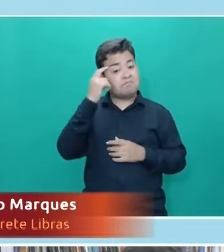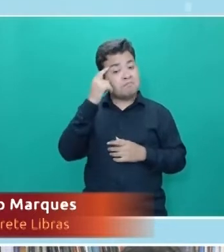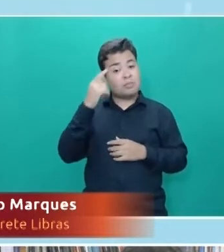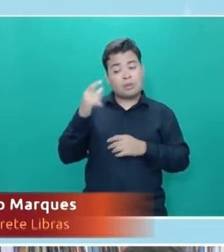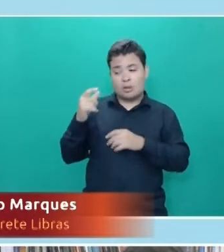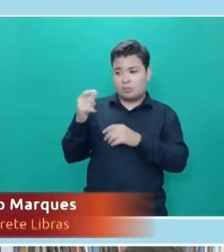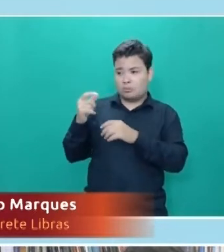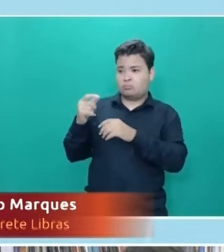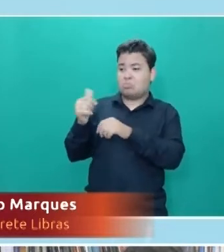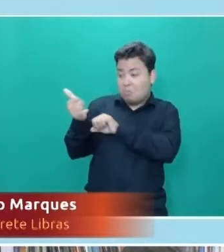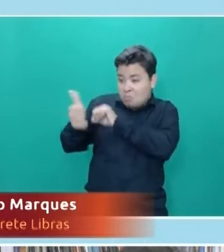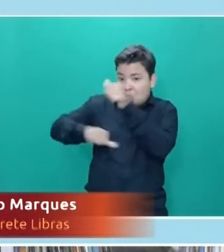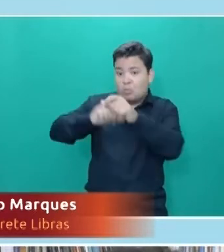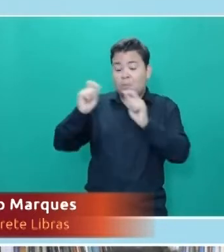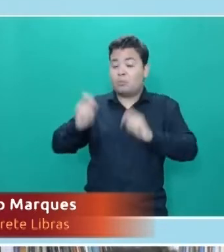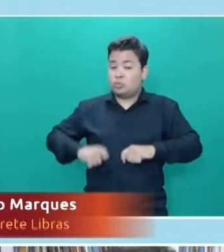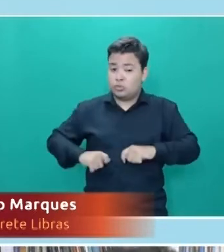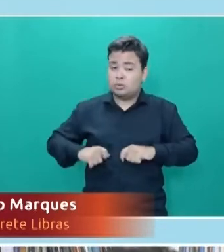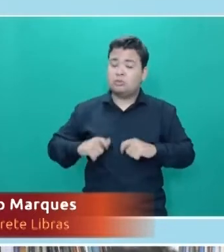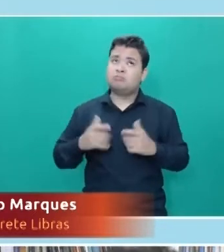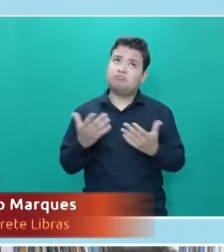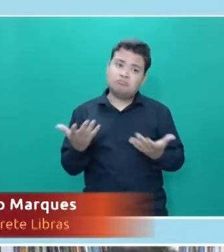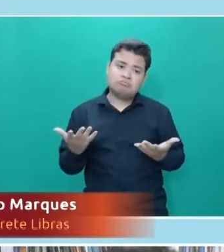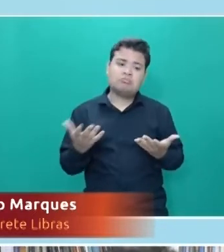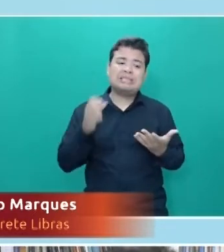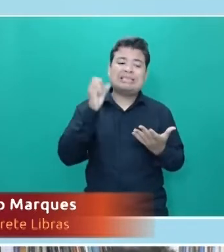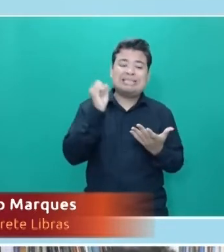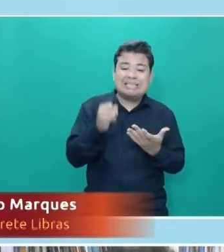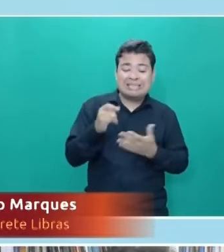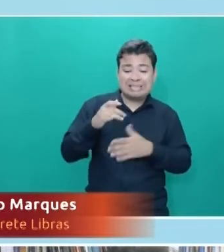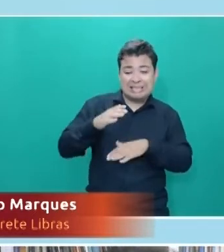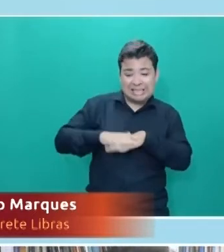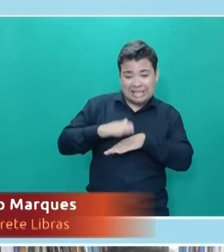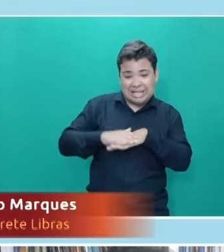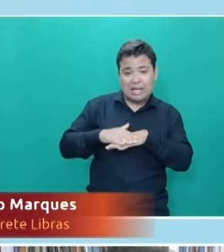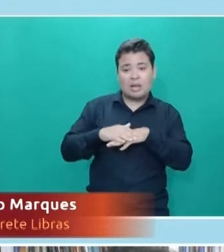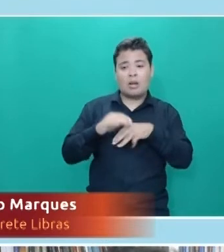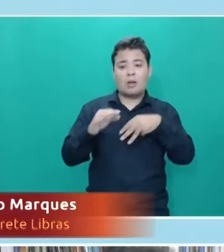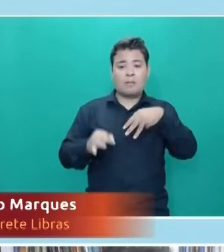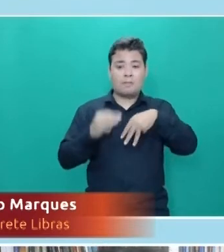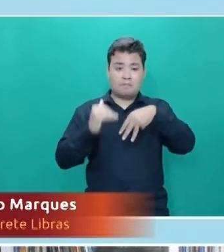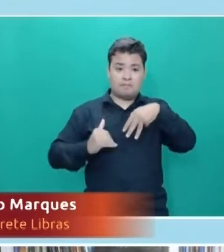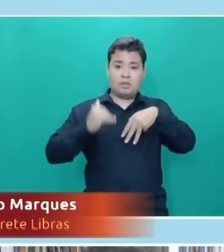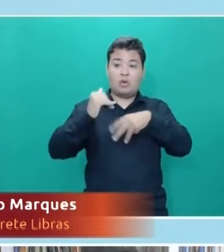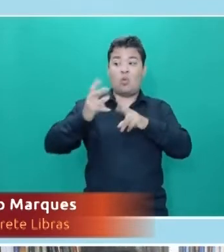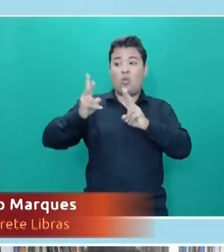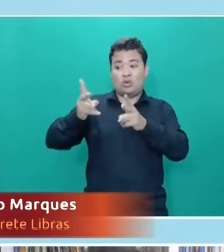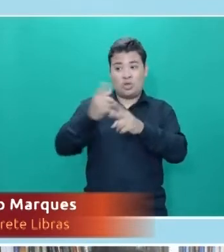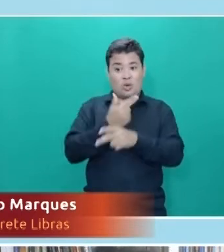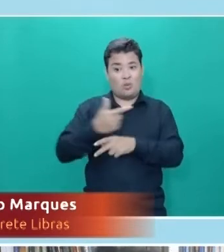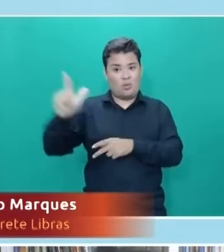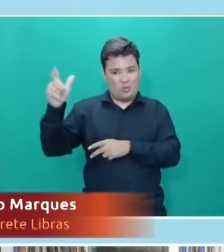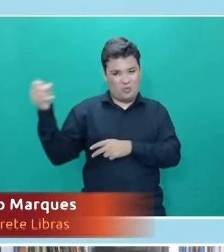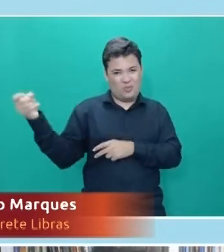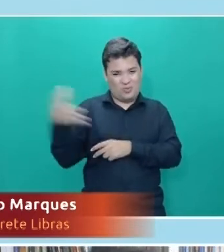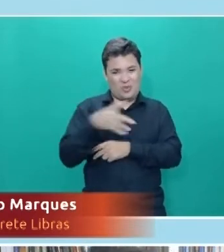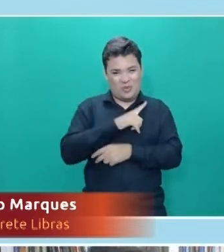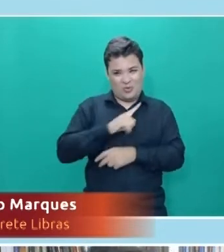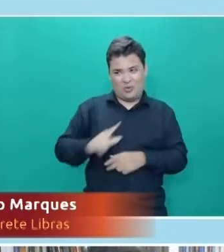alteração, caso esse ministro se mantenha, né, no próximo governo, ou mesmo depois do